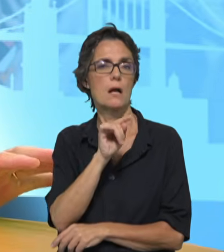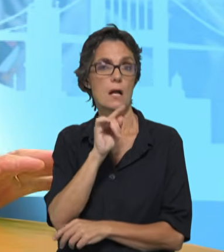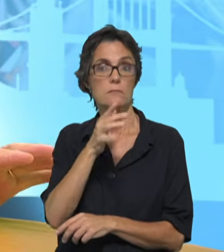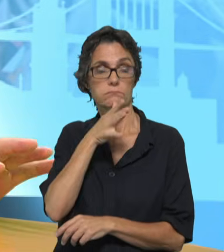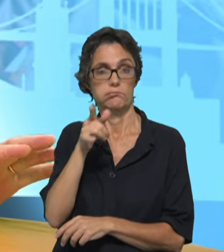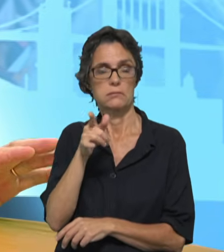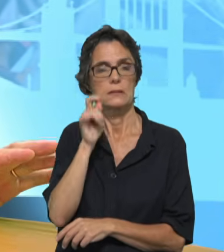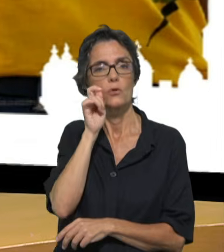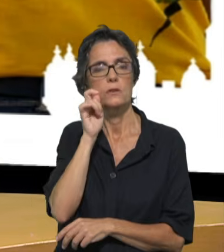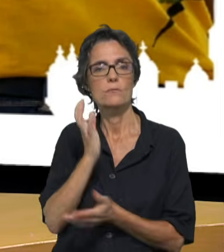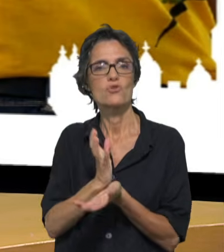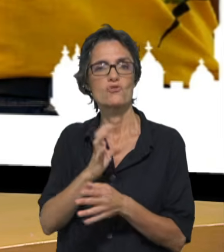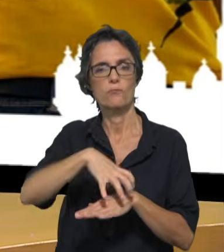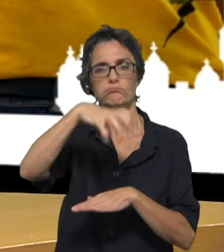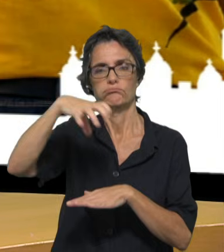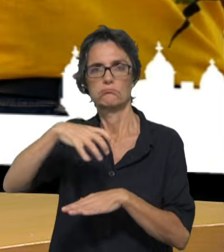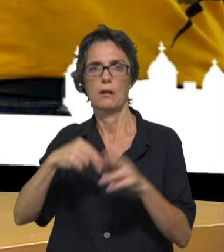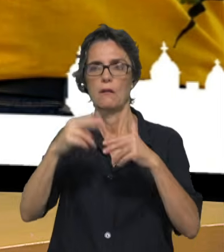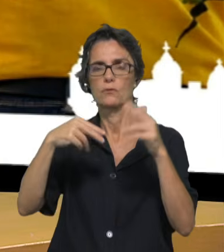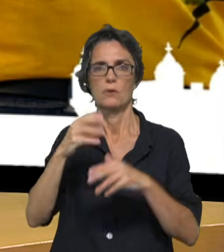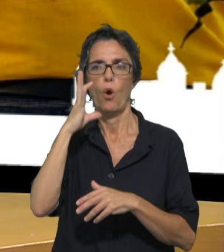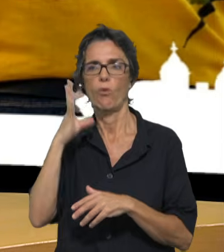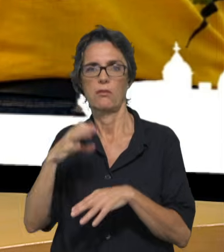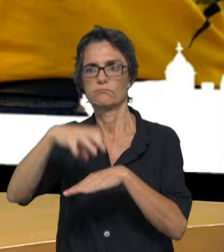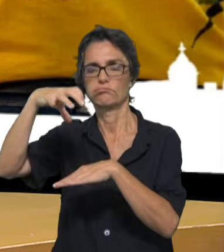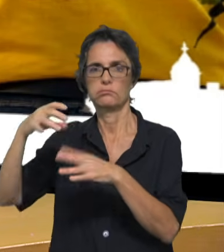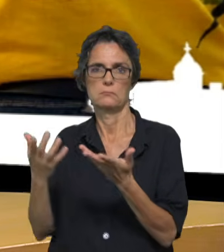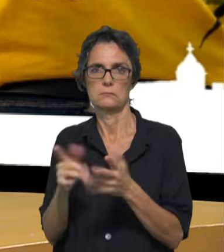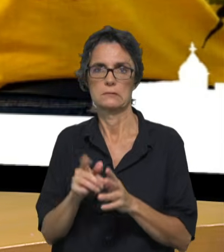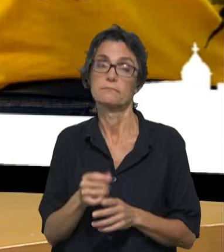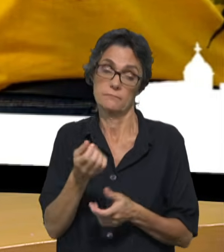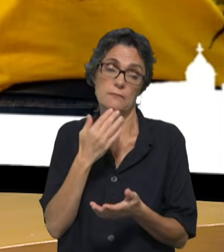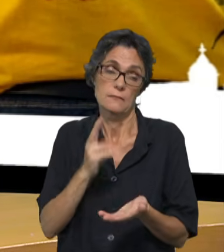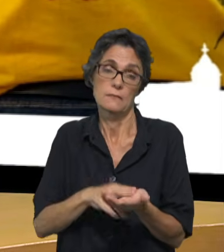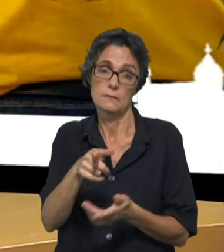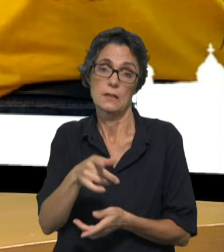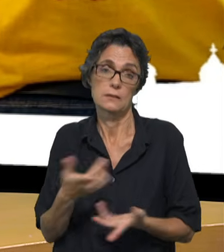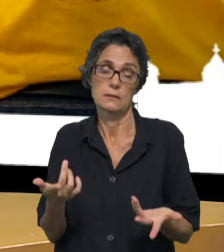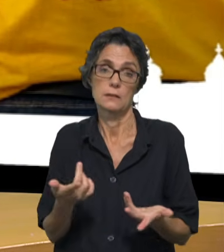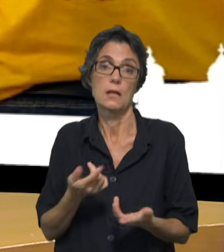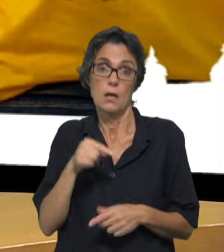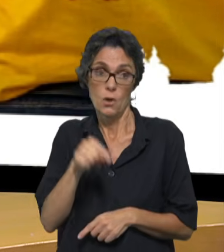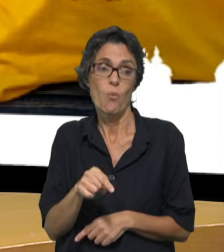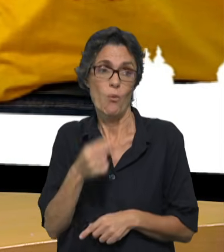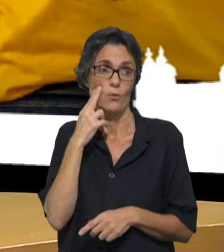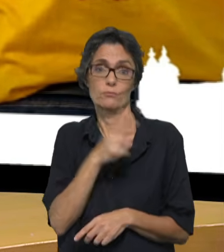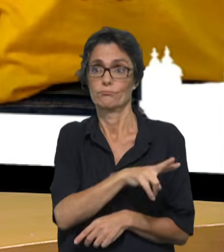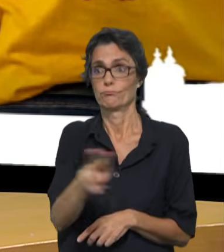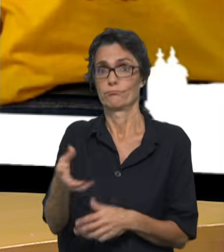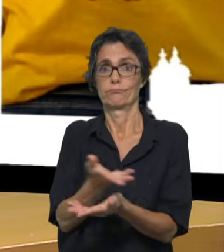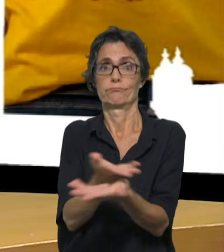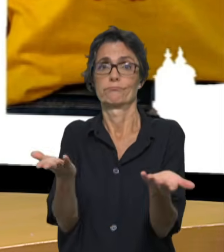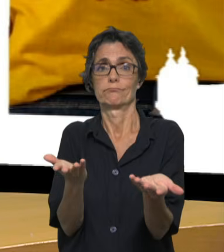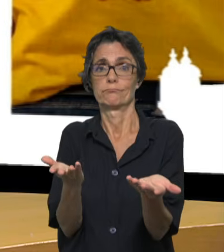turismo não pode ser só construir casas, fazer hotéis. Não, e cada vez mais é isso. Por exemplo,